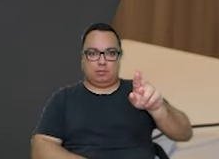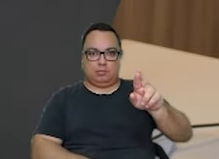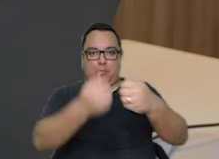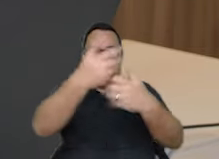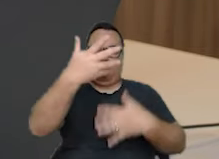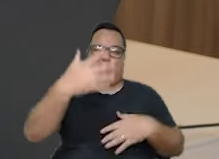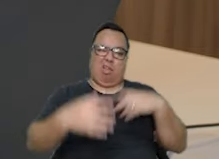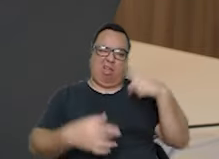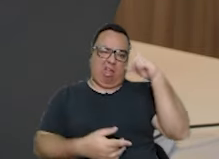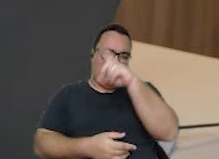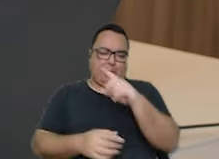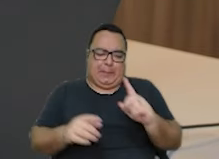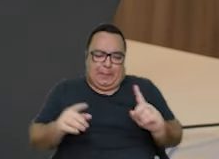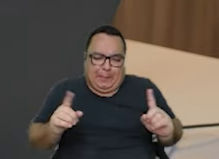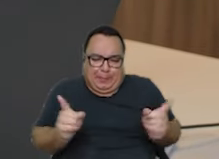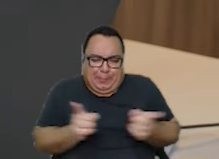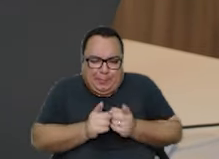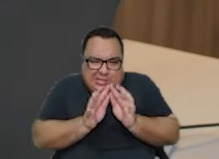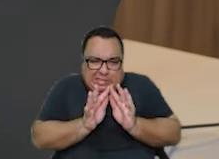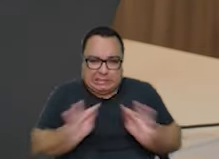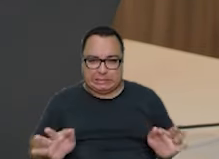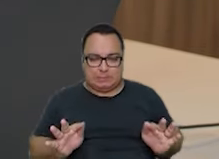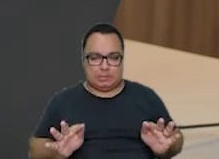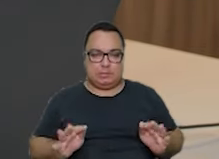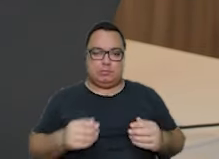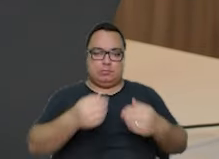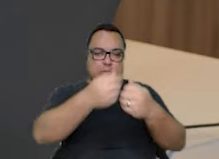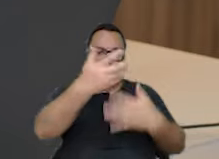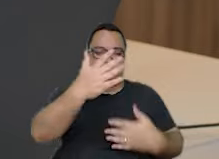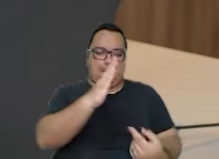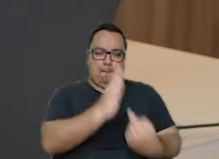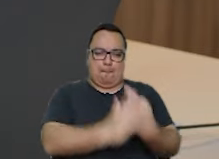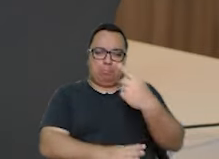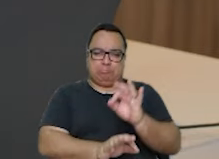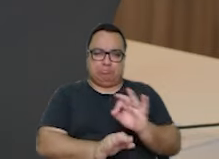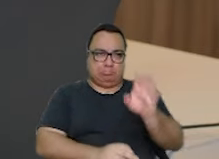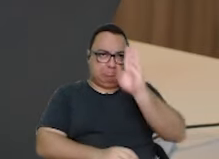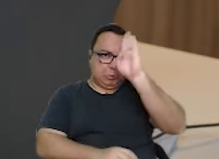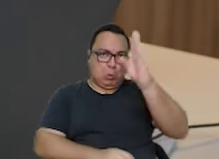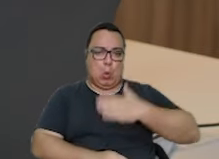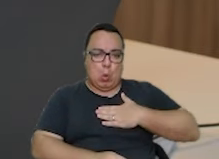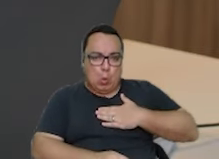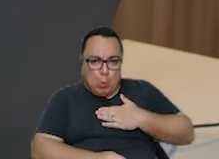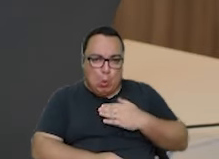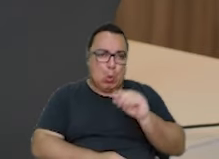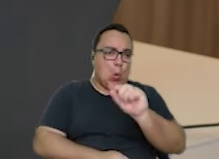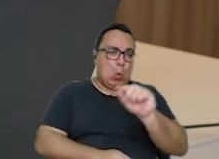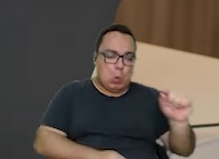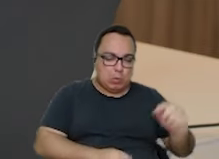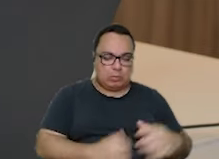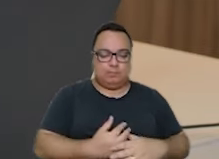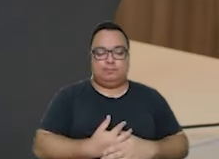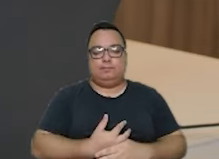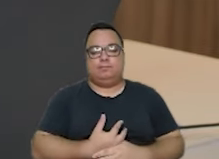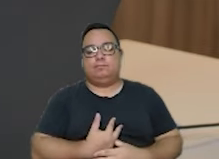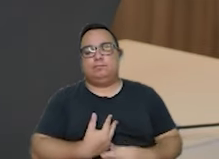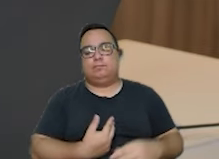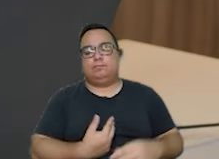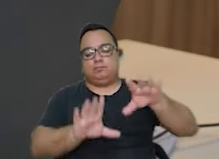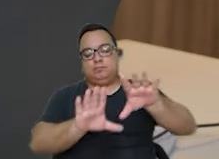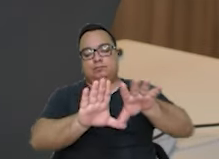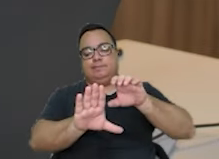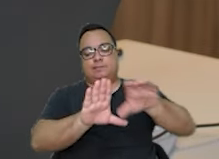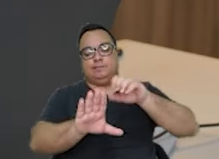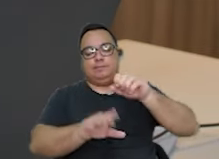né um algo muito elaborado com perguntas centrais né sobre a experiência e tudo mais então acho que o k cod pode ser